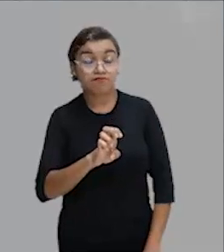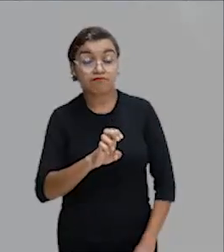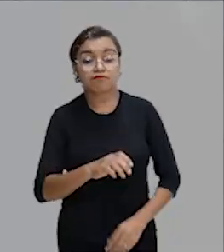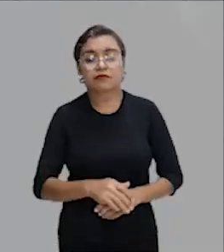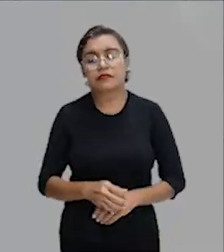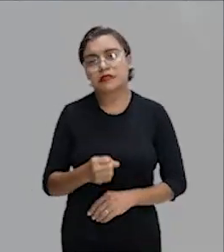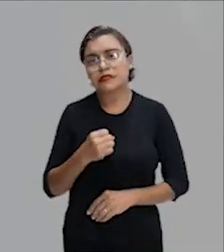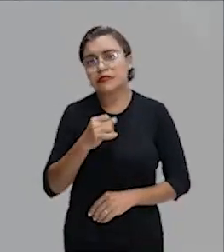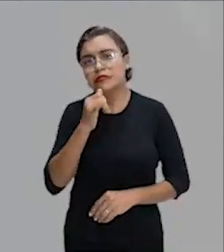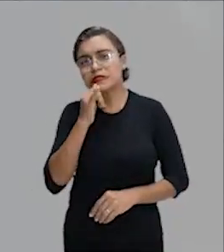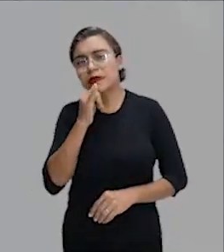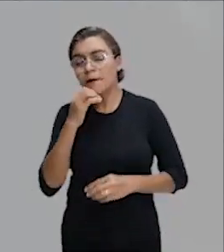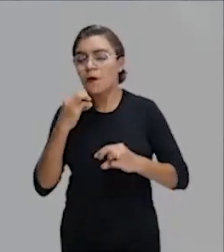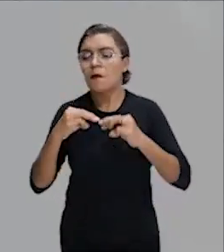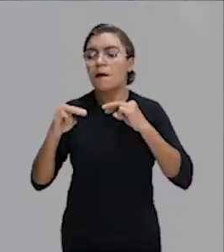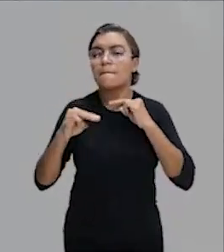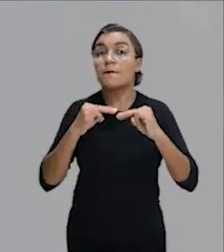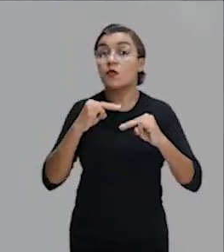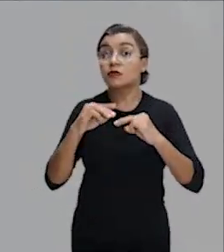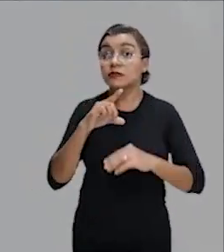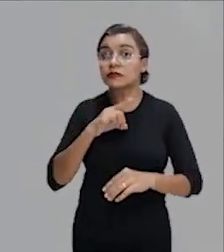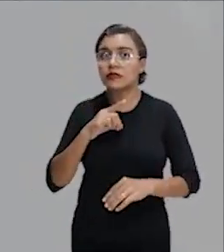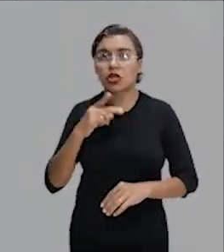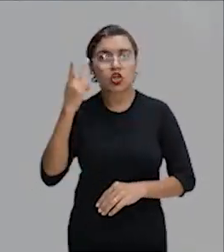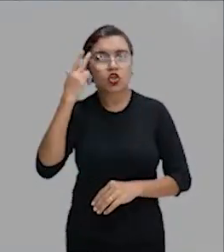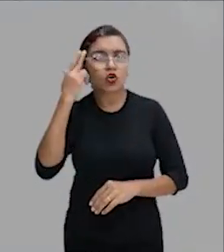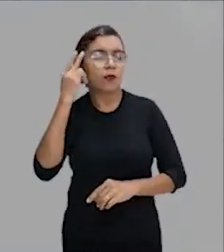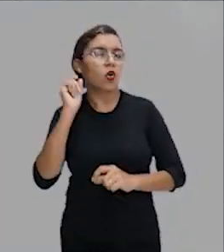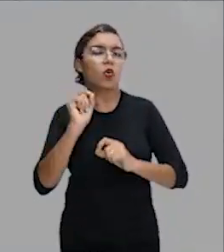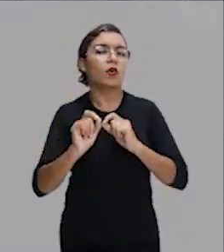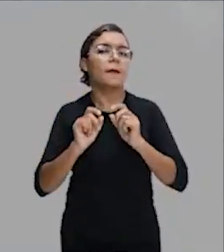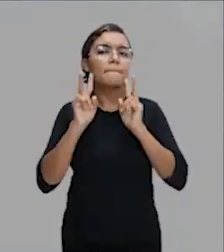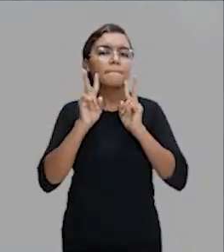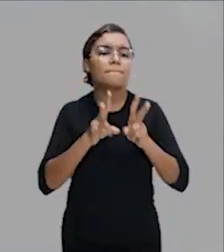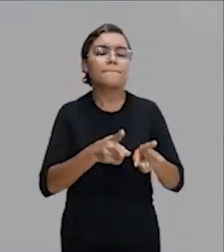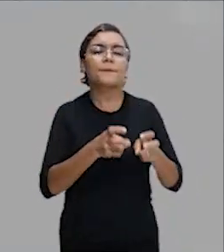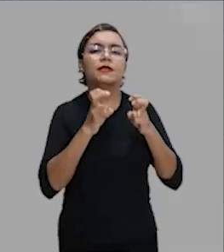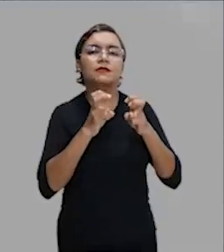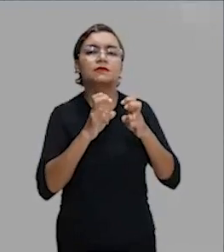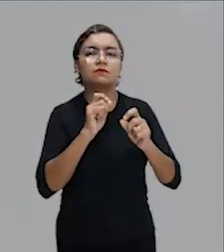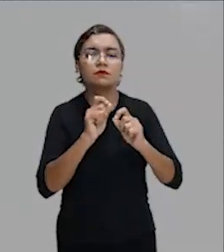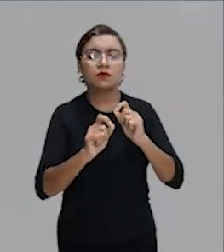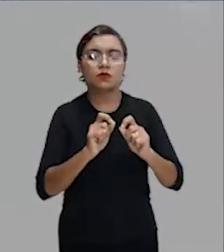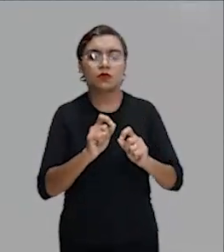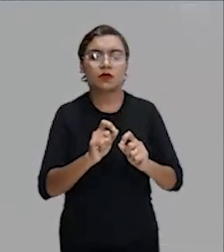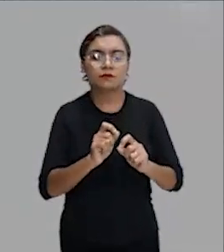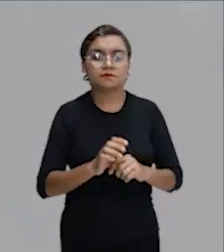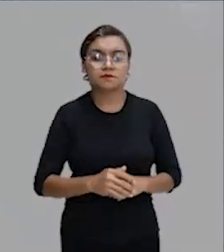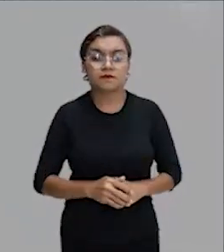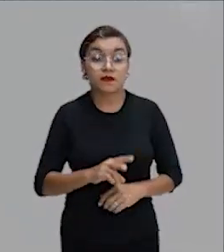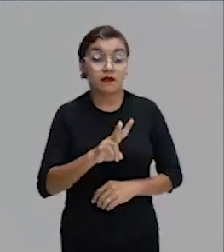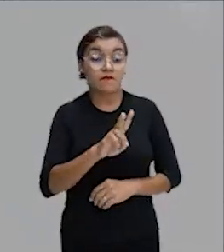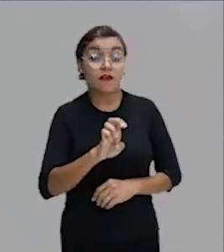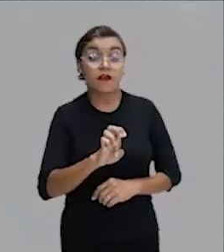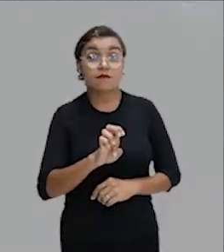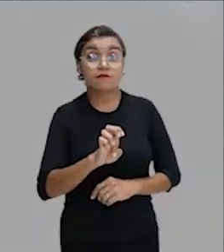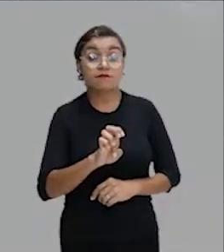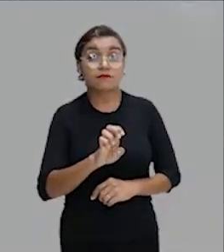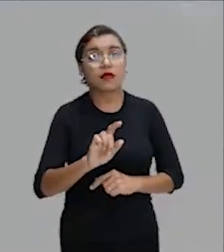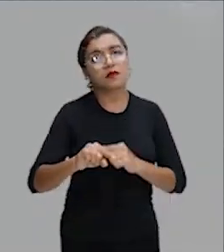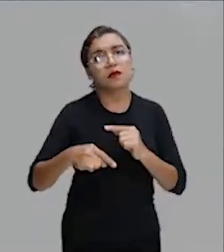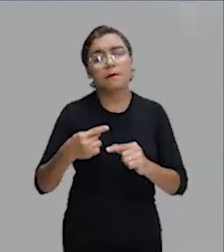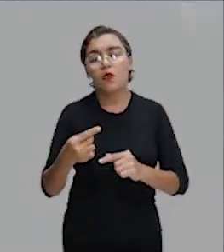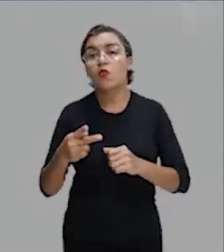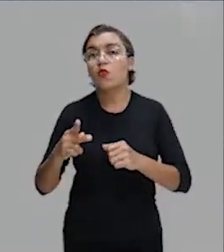nas músicas, por exemplo, é muito comum você ver essa partícula aqui de apóstrofo VE depois